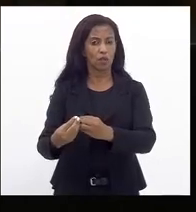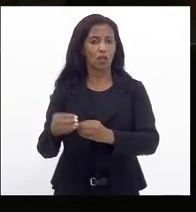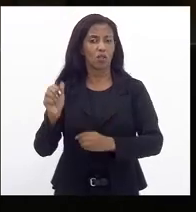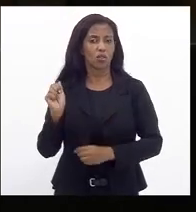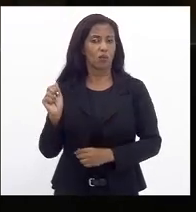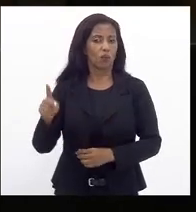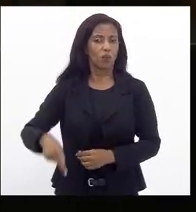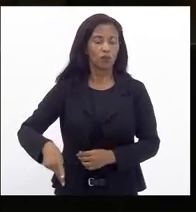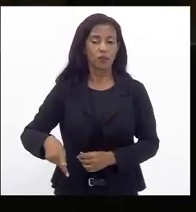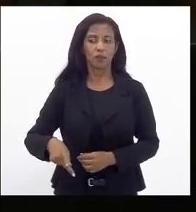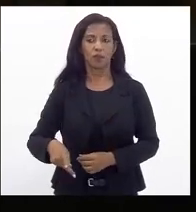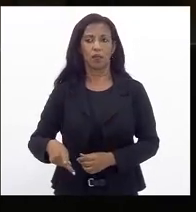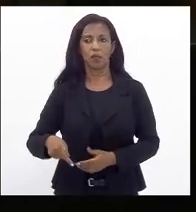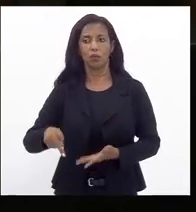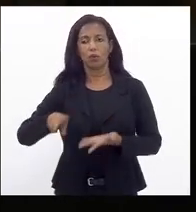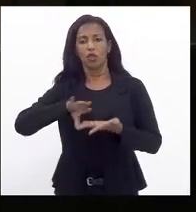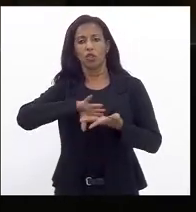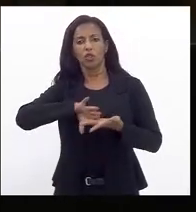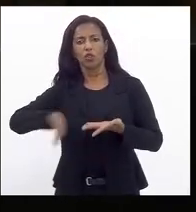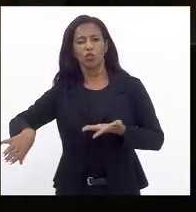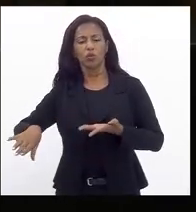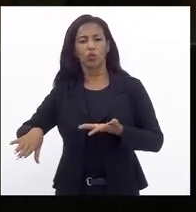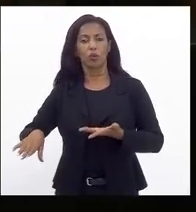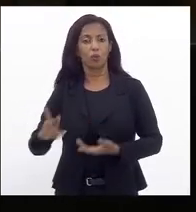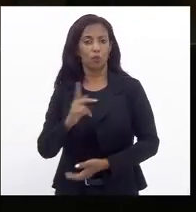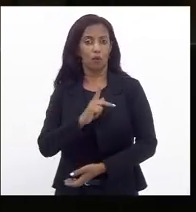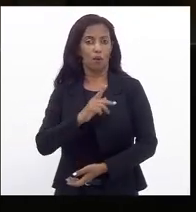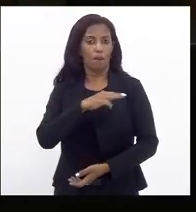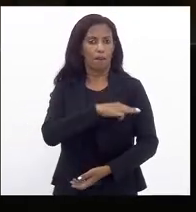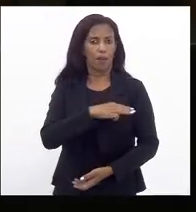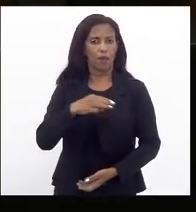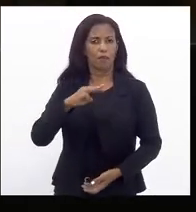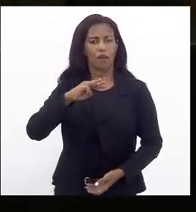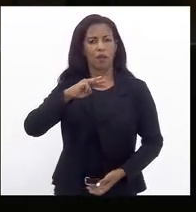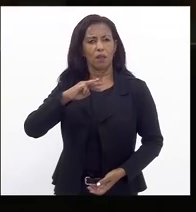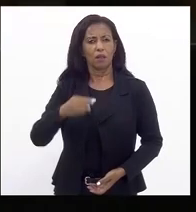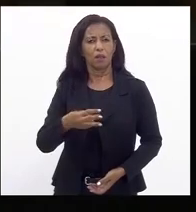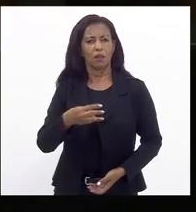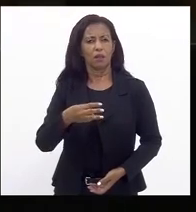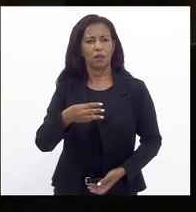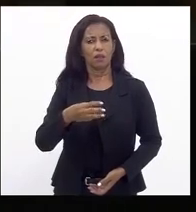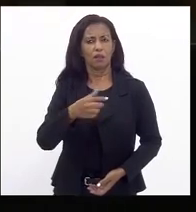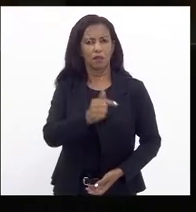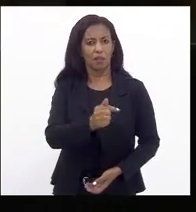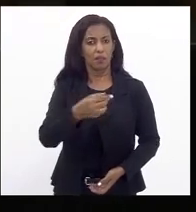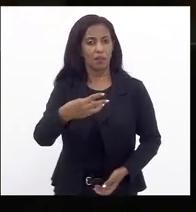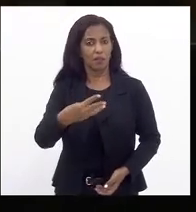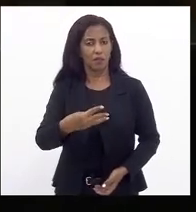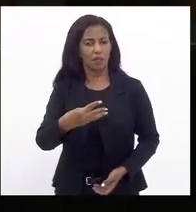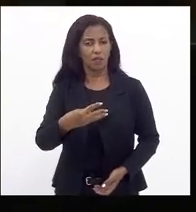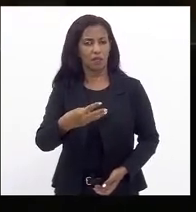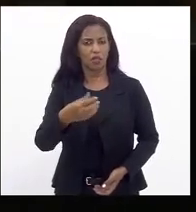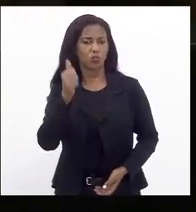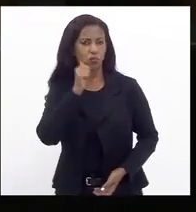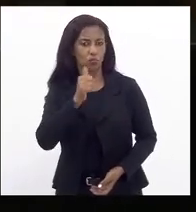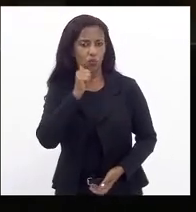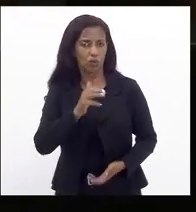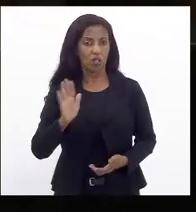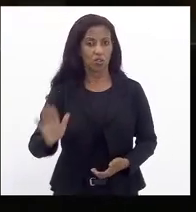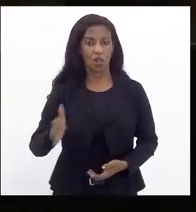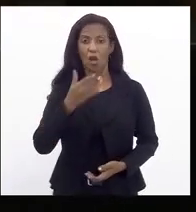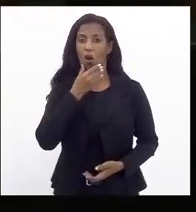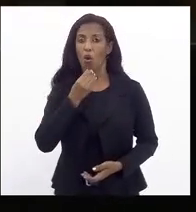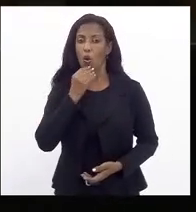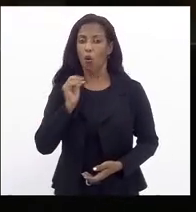dos aposentados e excluindo os servidores da PM São de 3 73 mulheres já em relação